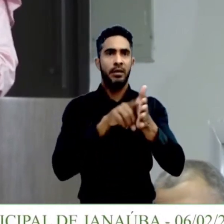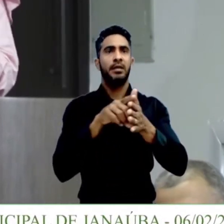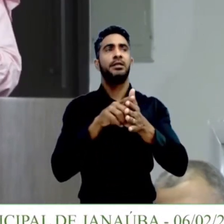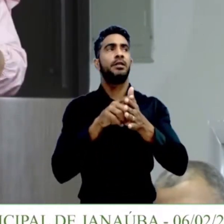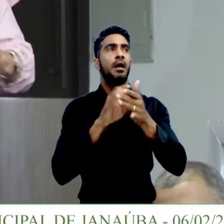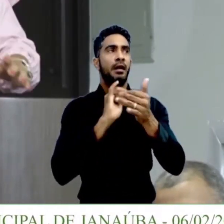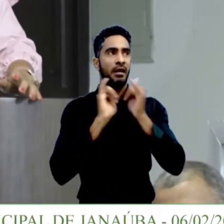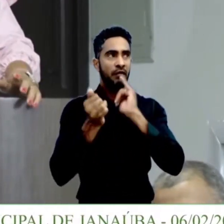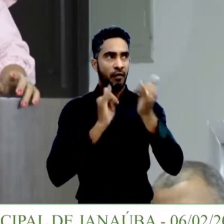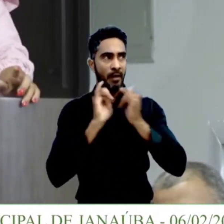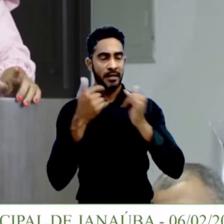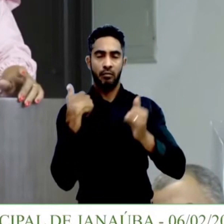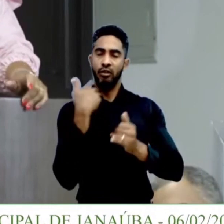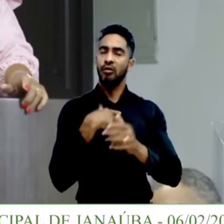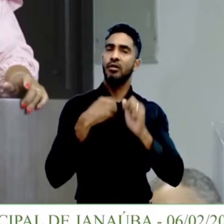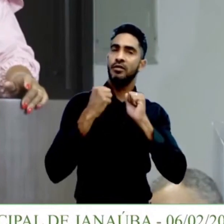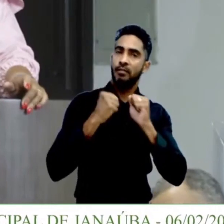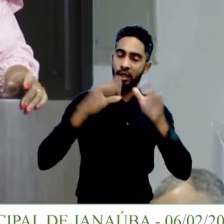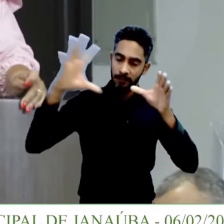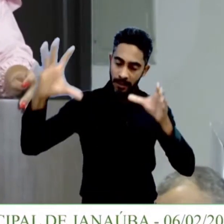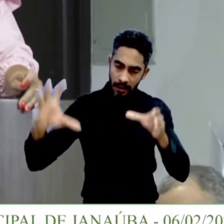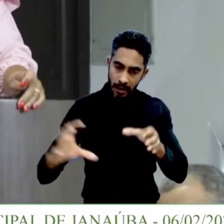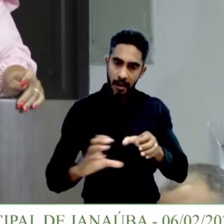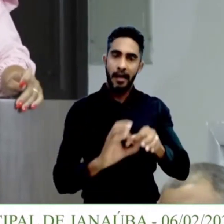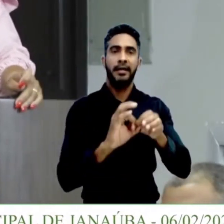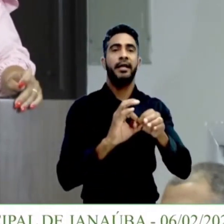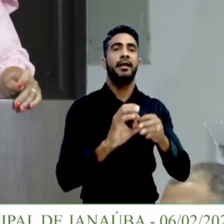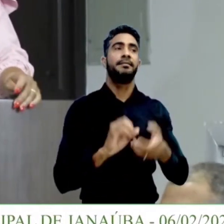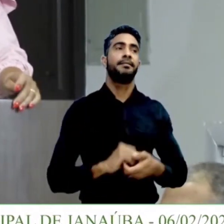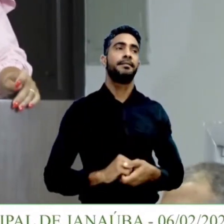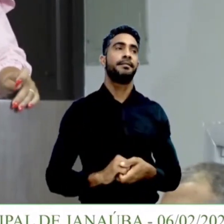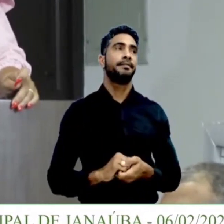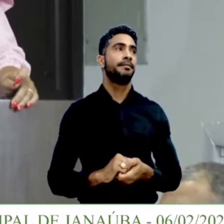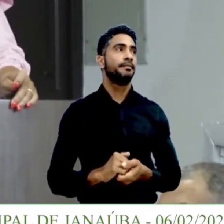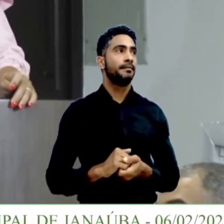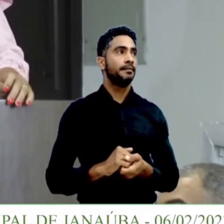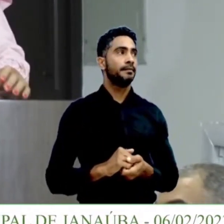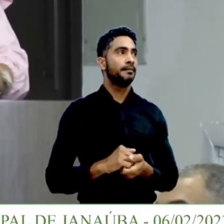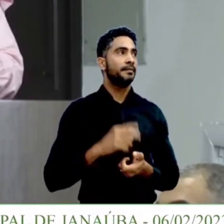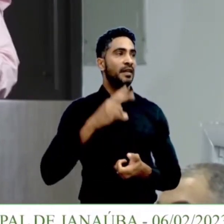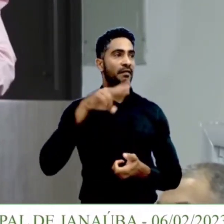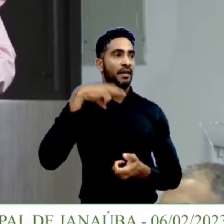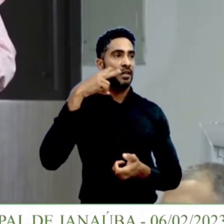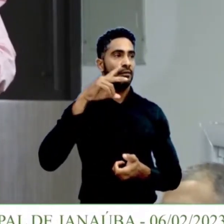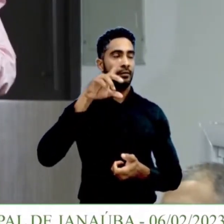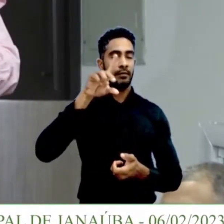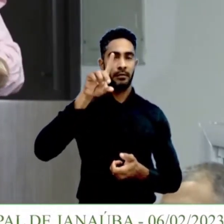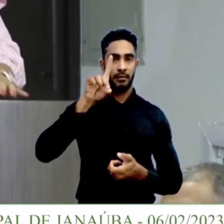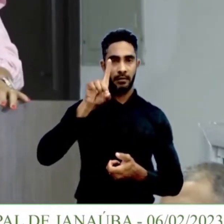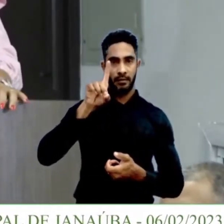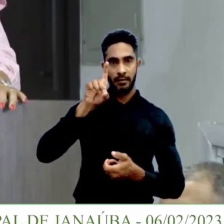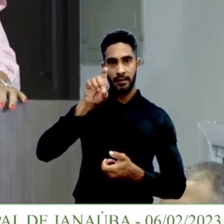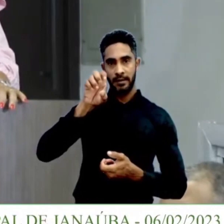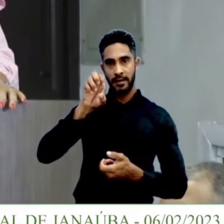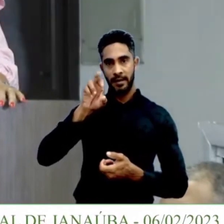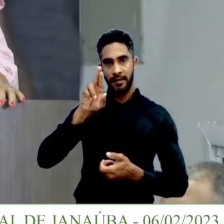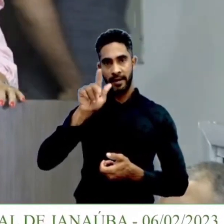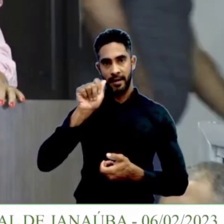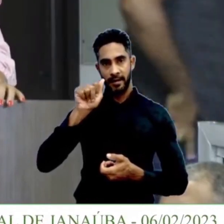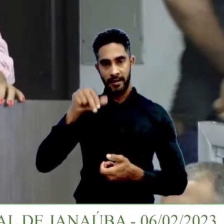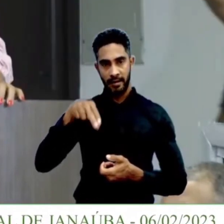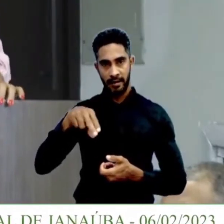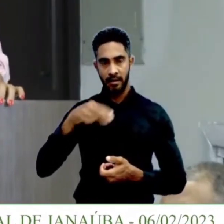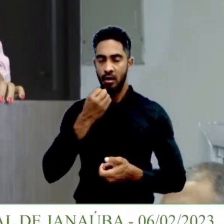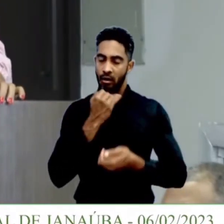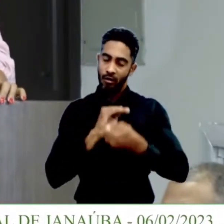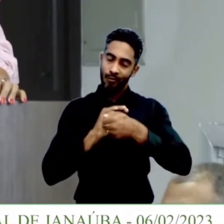gente possa trazer para agregar. Muito obrigada, viu, colega? Vereador Derlan. Disponho. Boa noite, presidente.